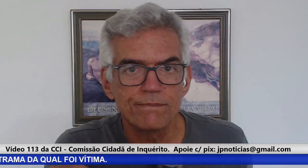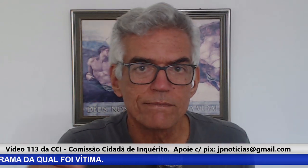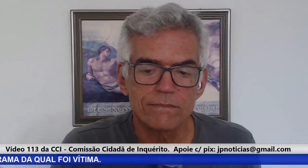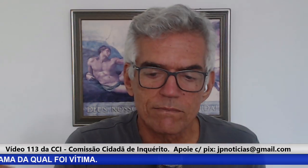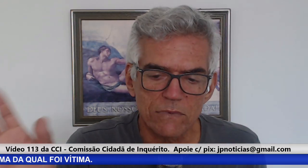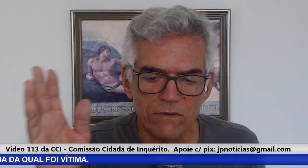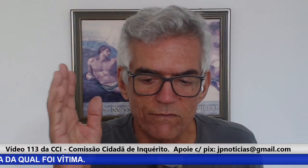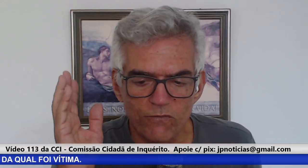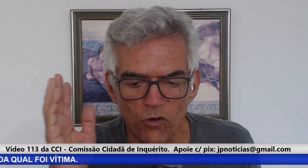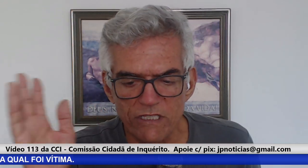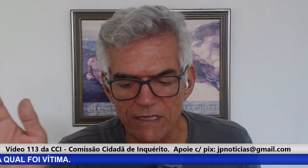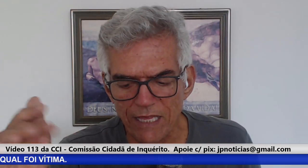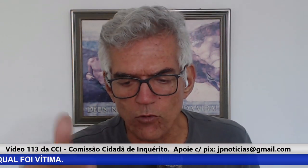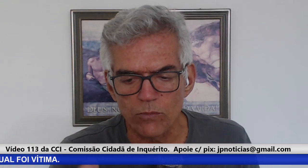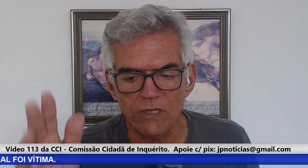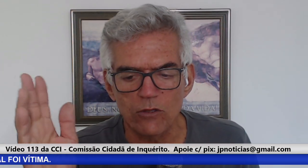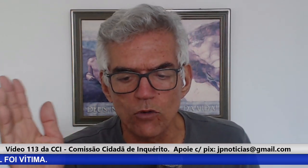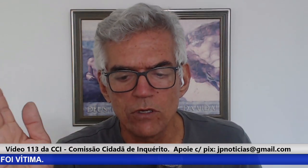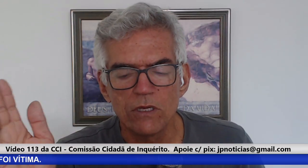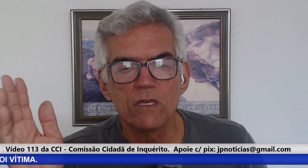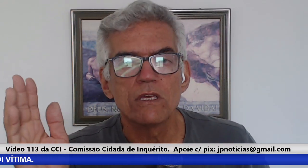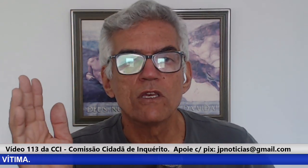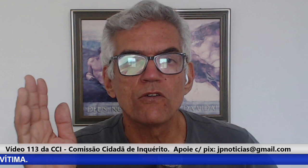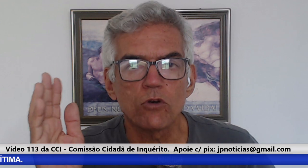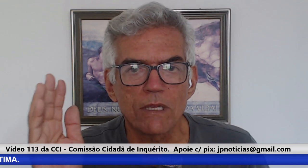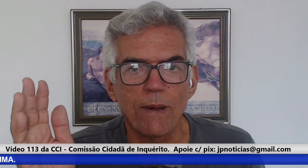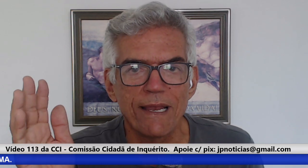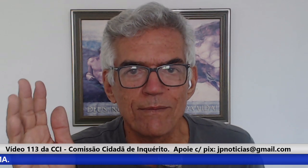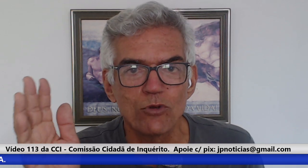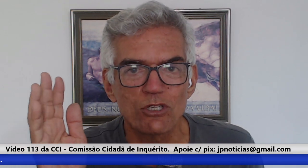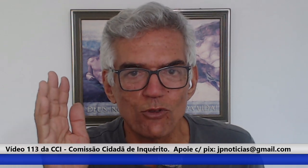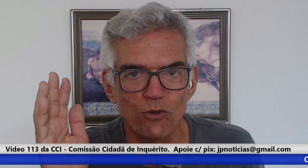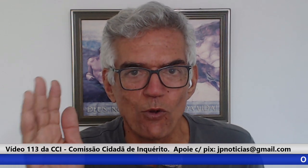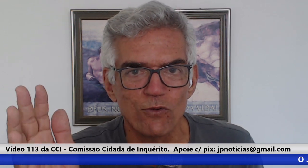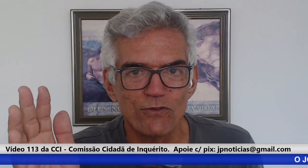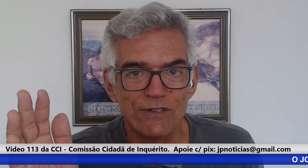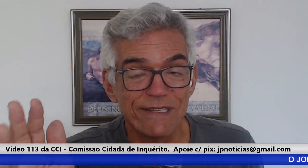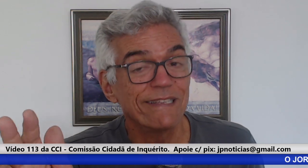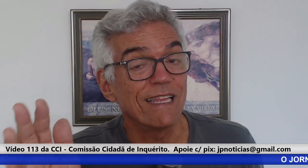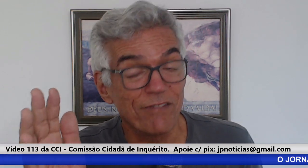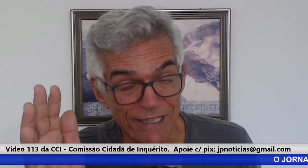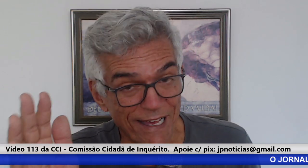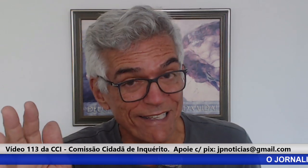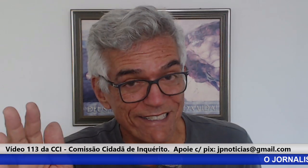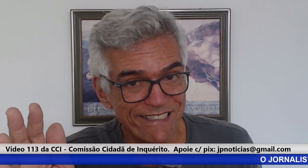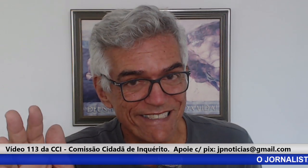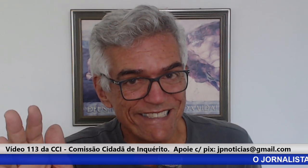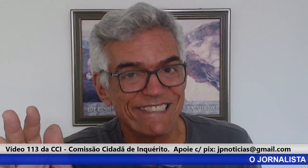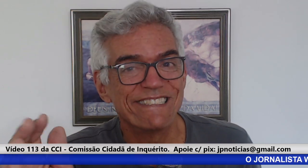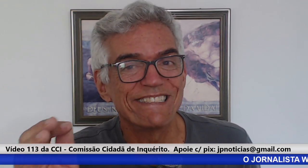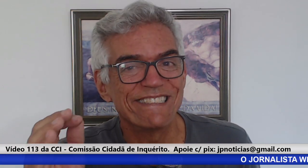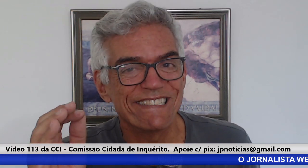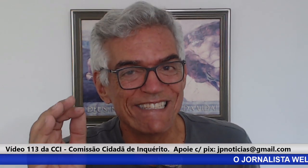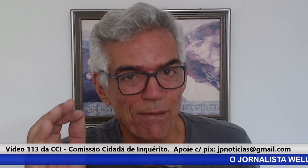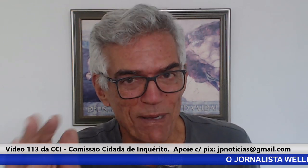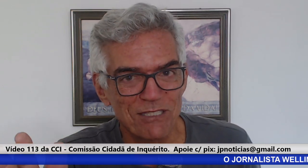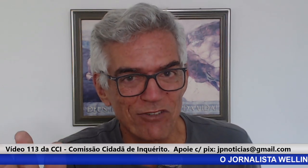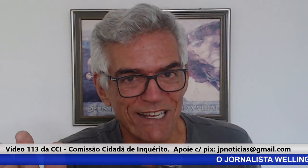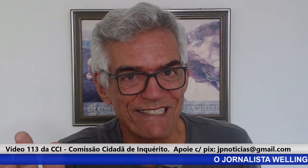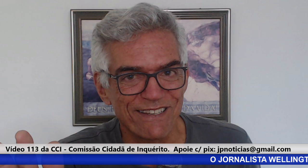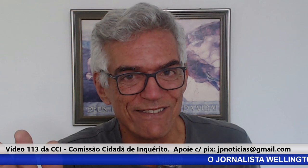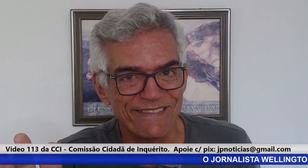né? Vou sentar no computador e vou trabalhar em busca do novo, da verdade,